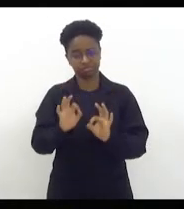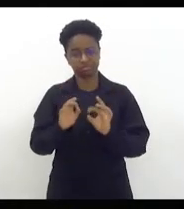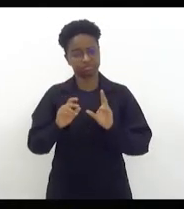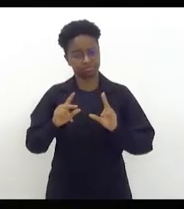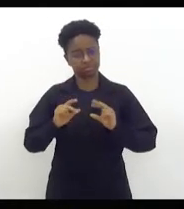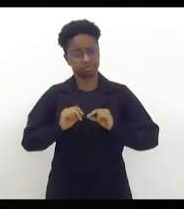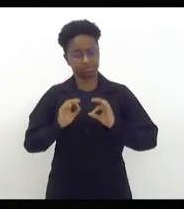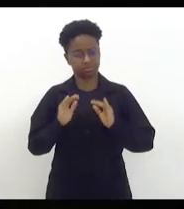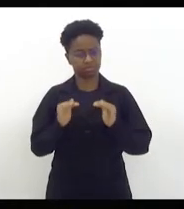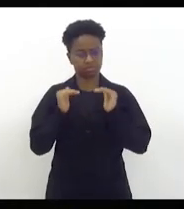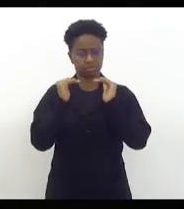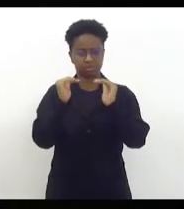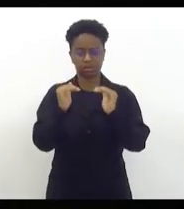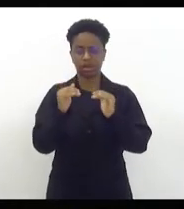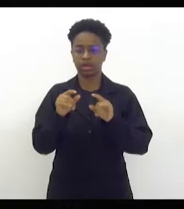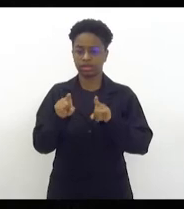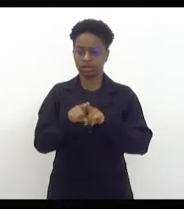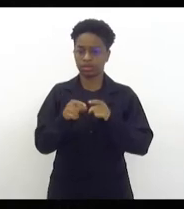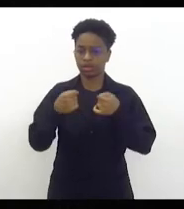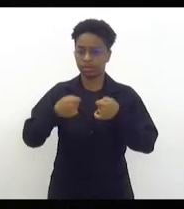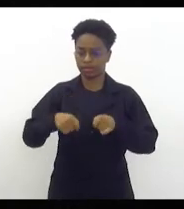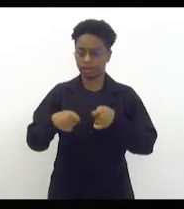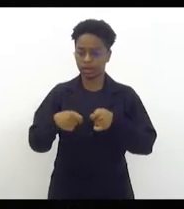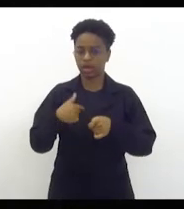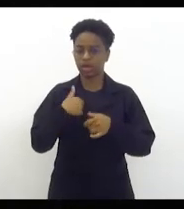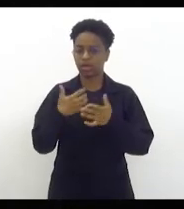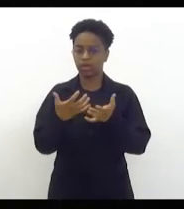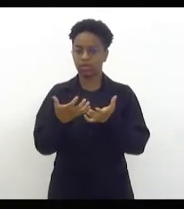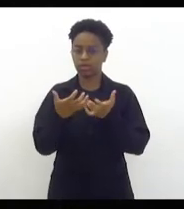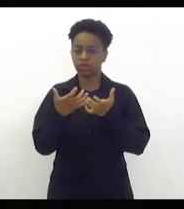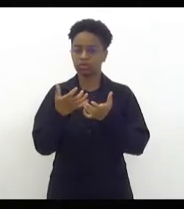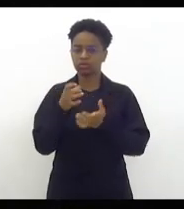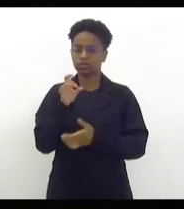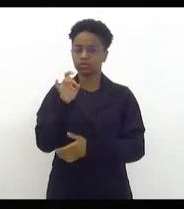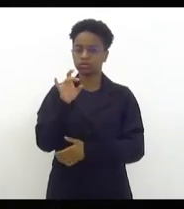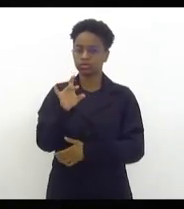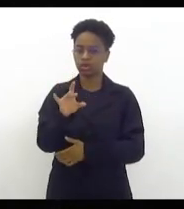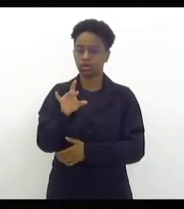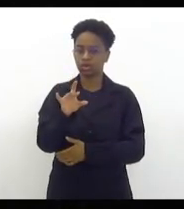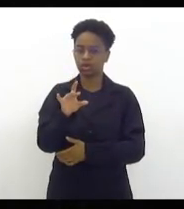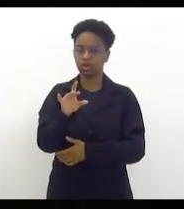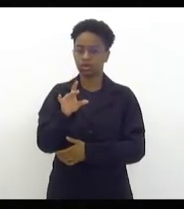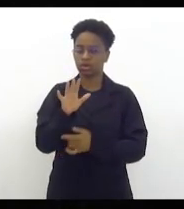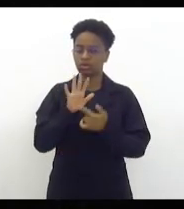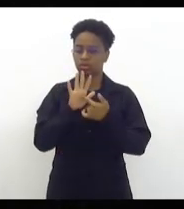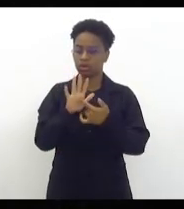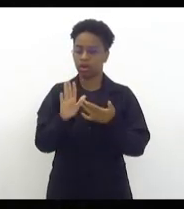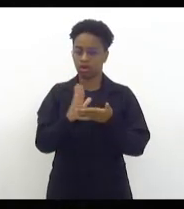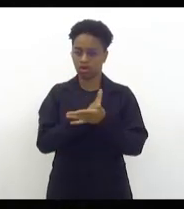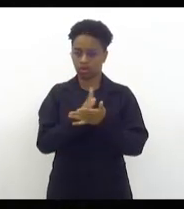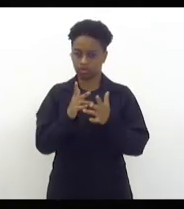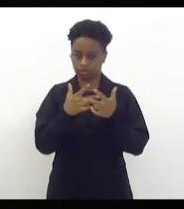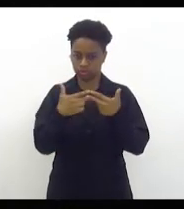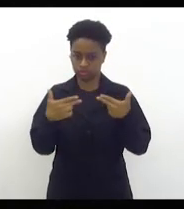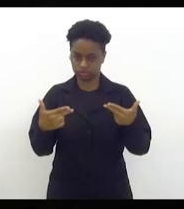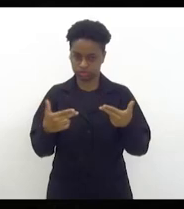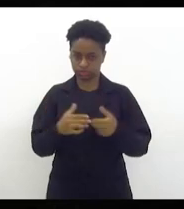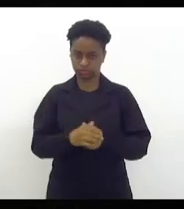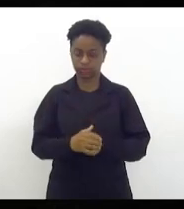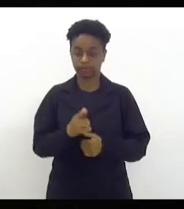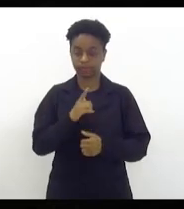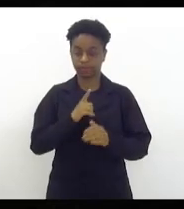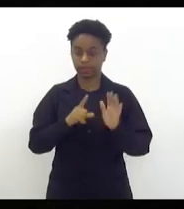meritório, necessário. Eu queria só colocar algumas observações. Nós temos a